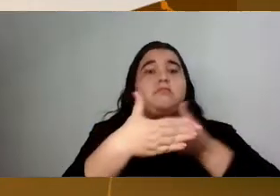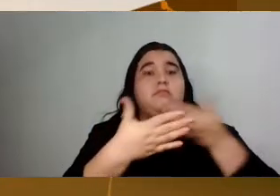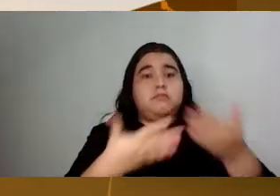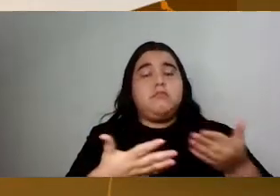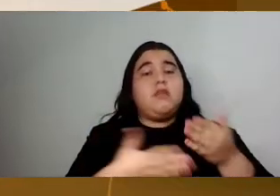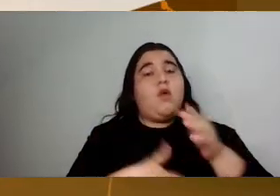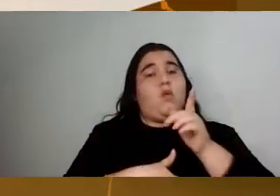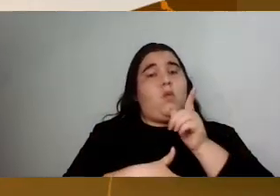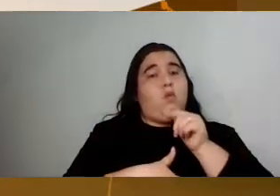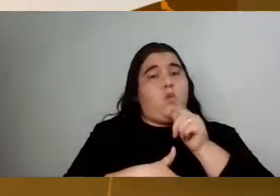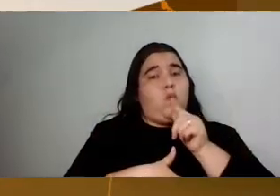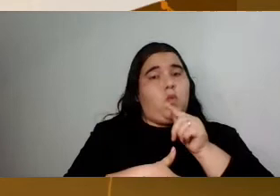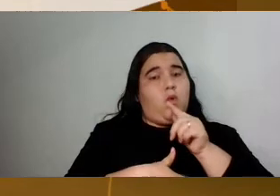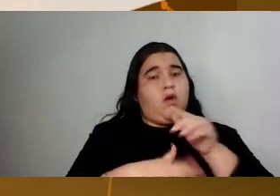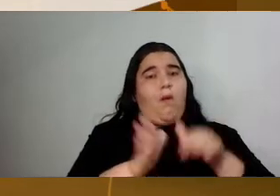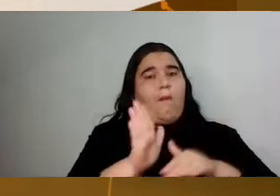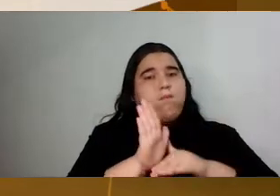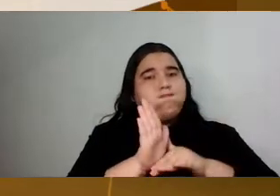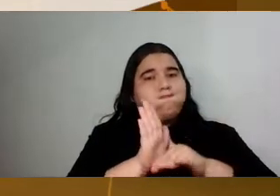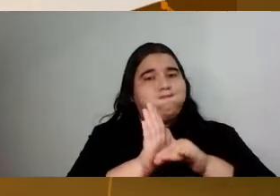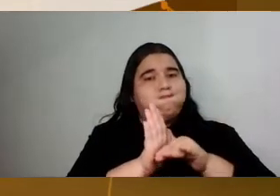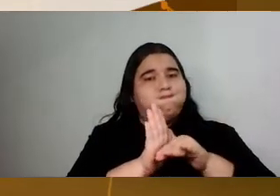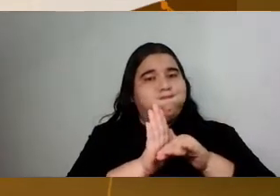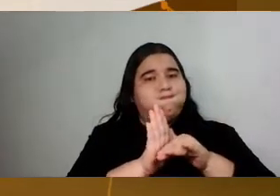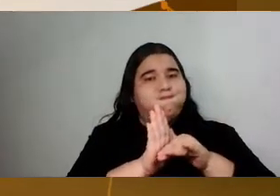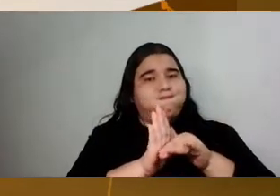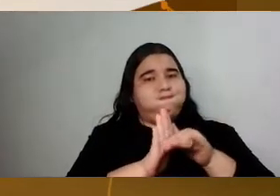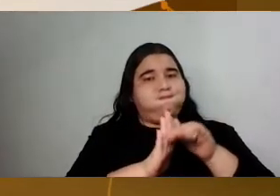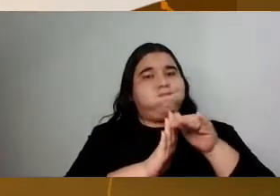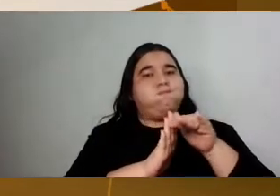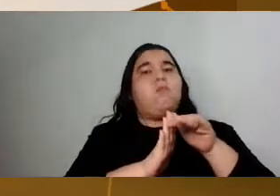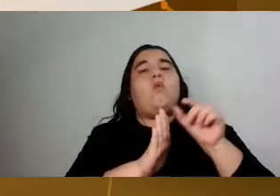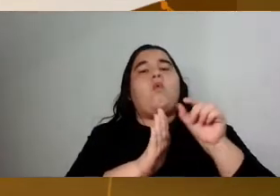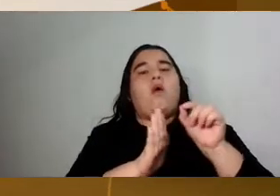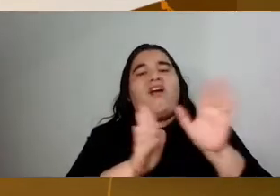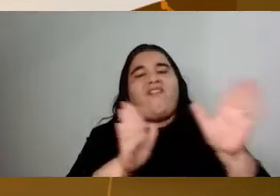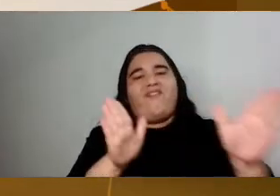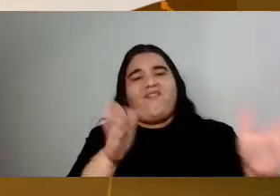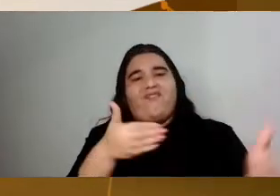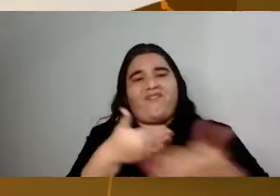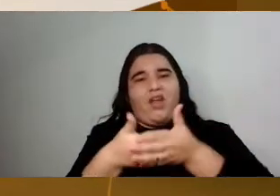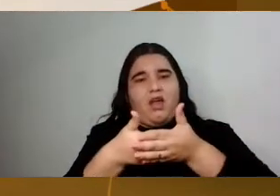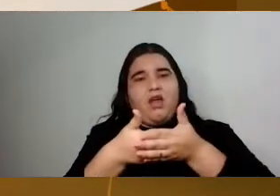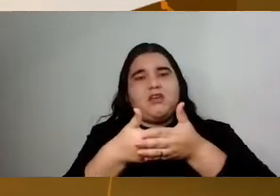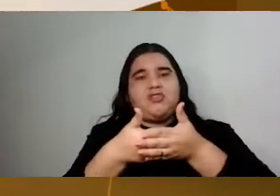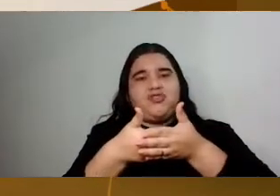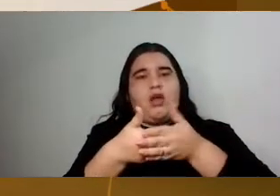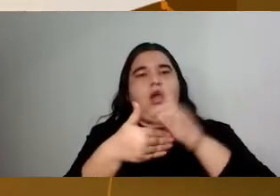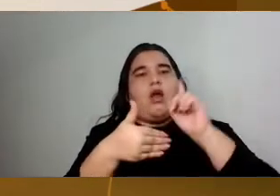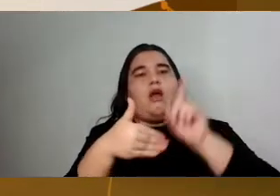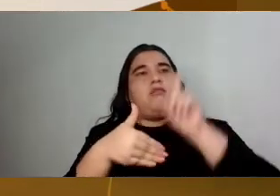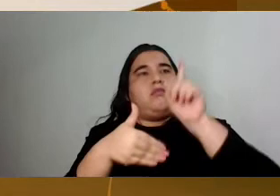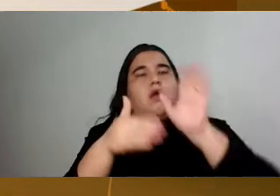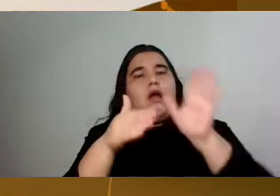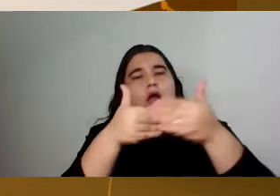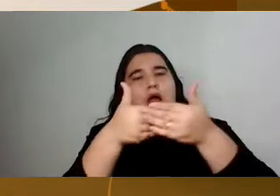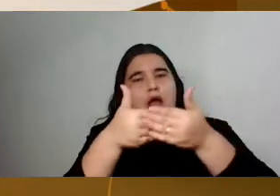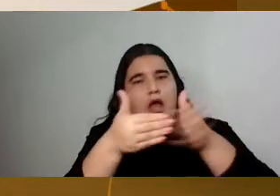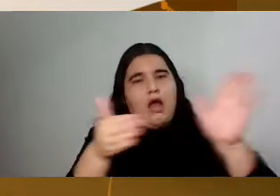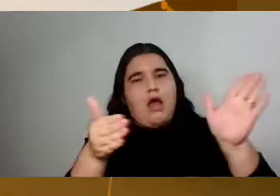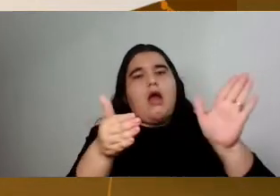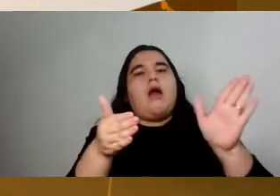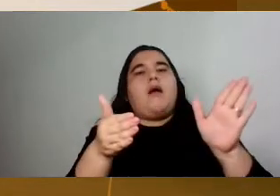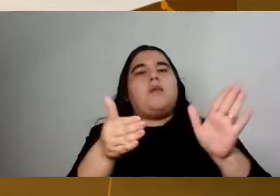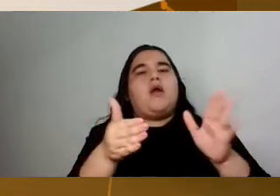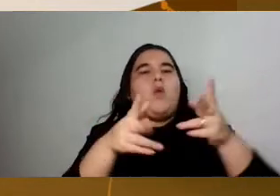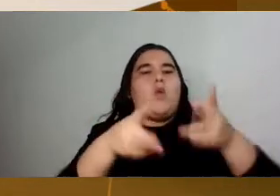quando atinge um certo volume, o que ele faz? Ele fecha as válvulas, abre aqui para quebrar o vácuo e drena por aqui para a